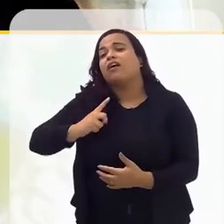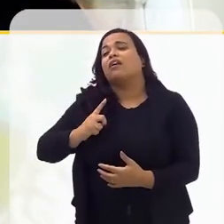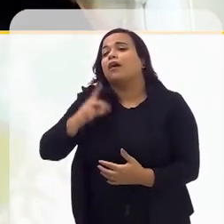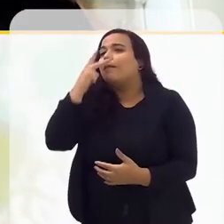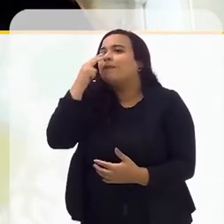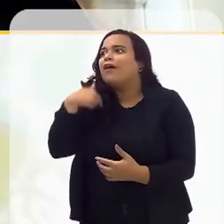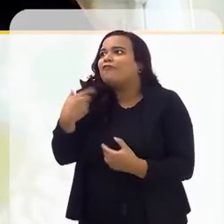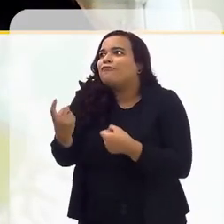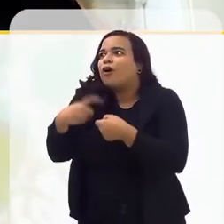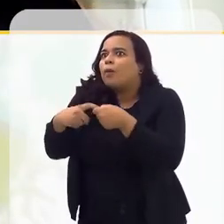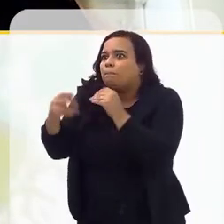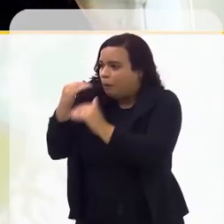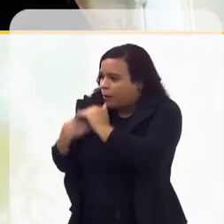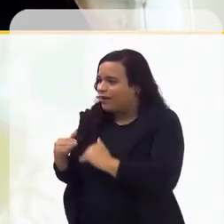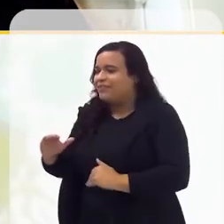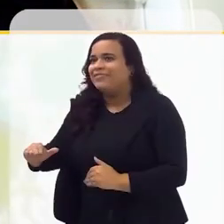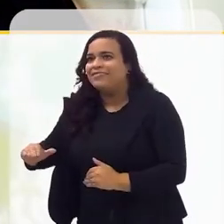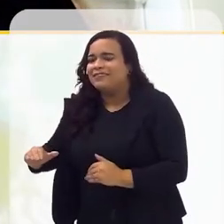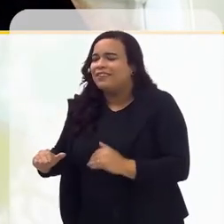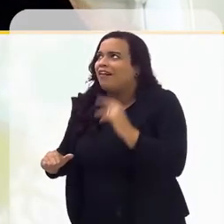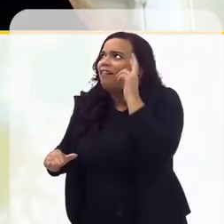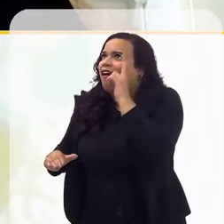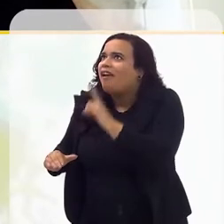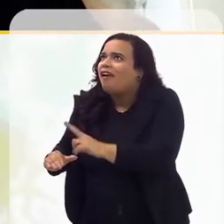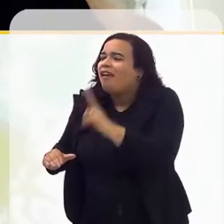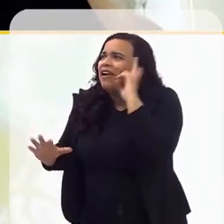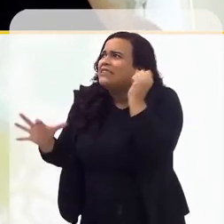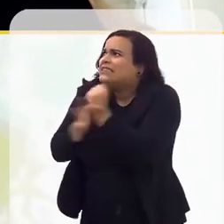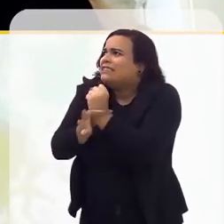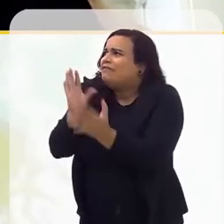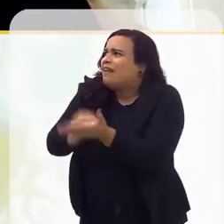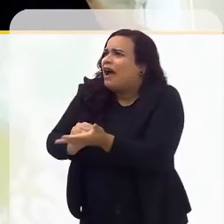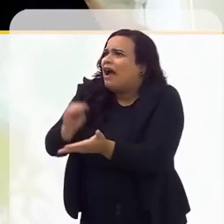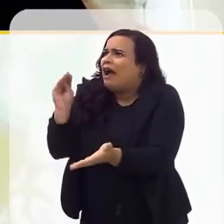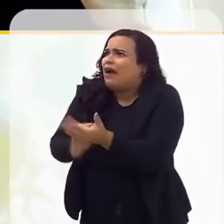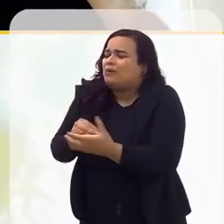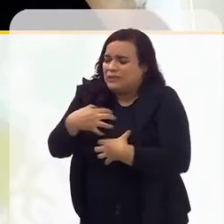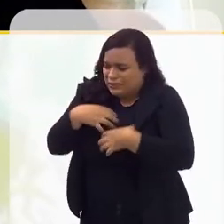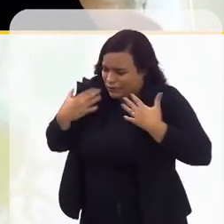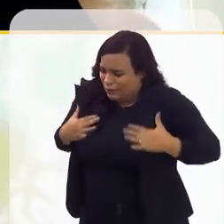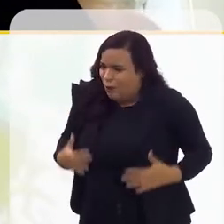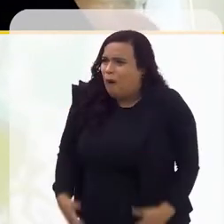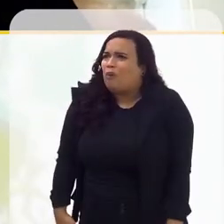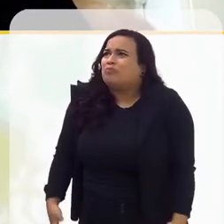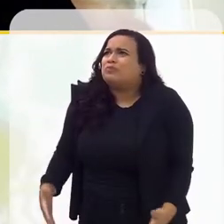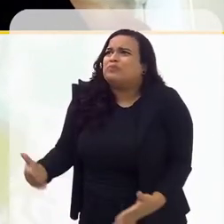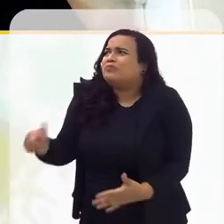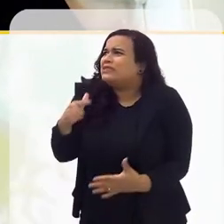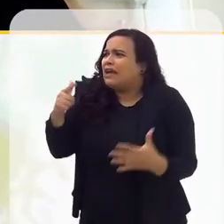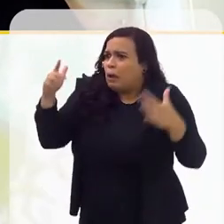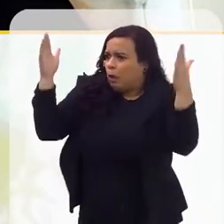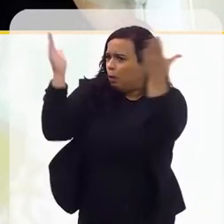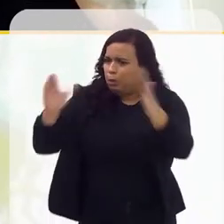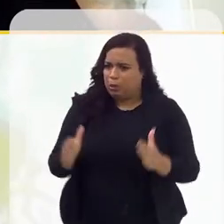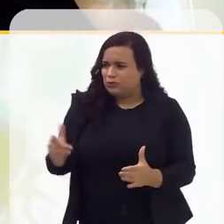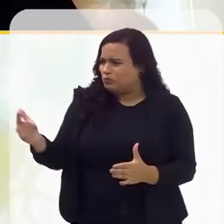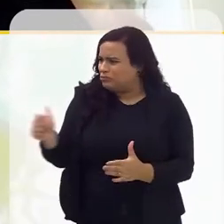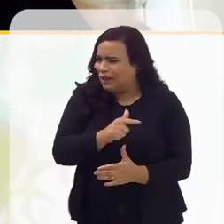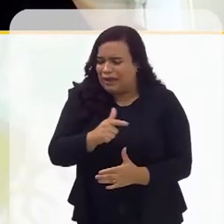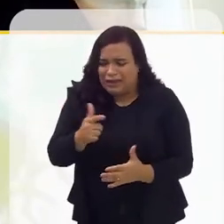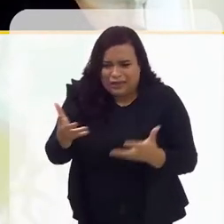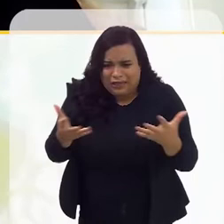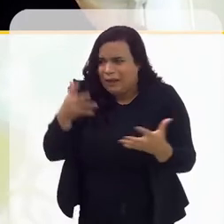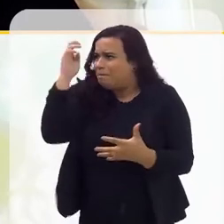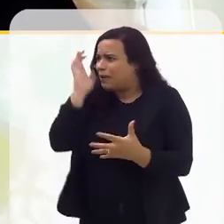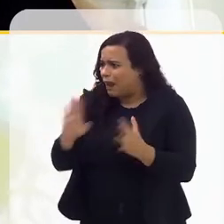volta talvez aquela menina, né, que em algum grau tinha essa insegurança por não ter um corpo, né, por não ter aquele corpão